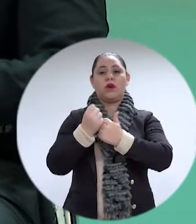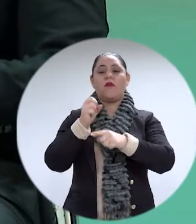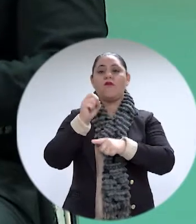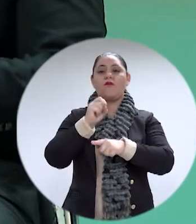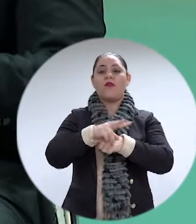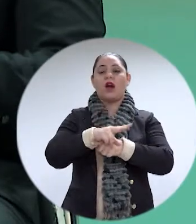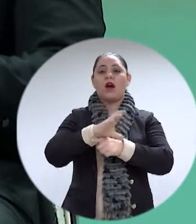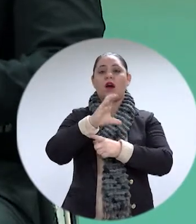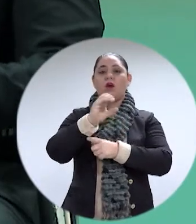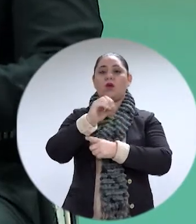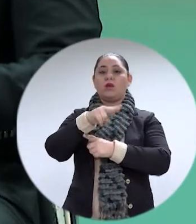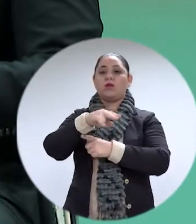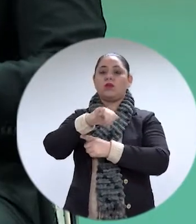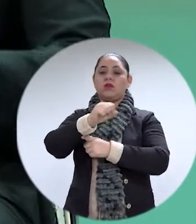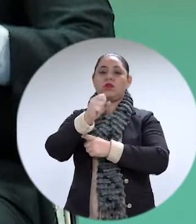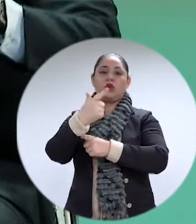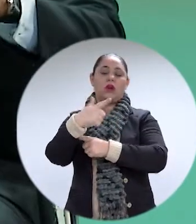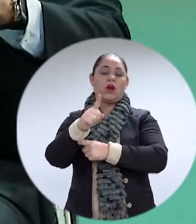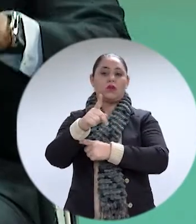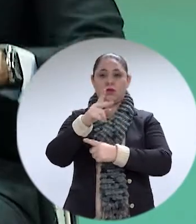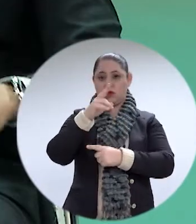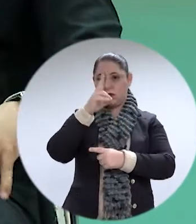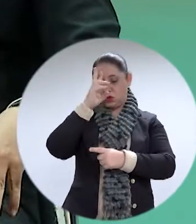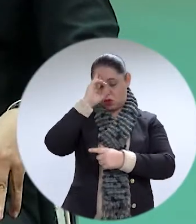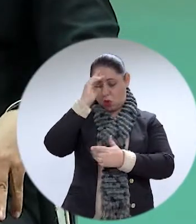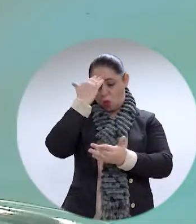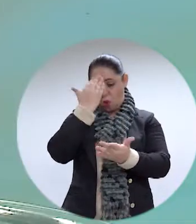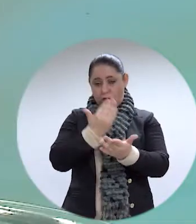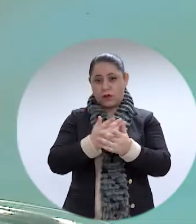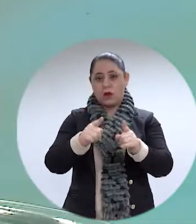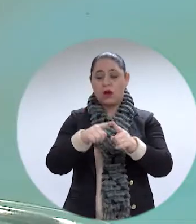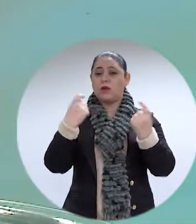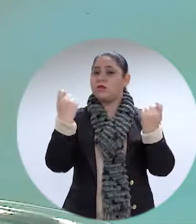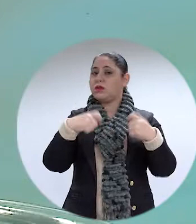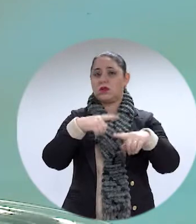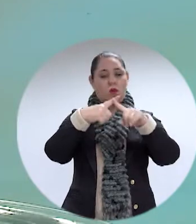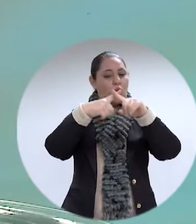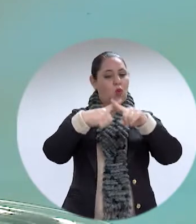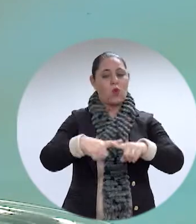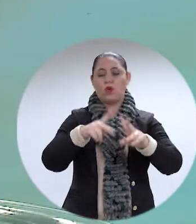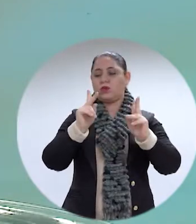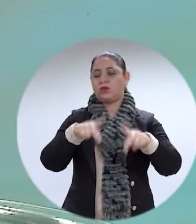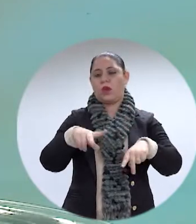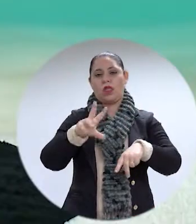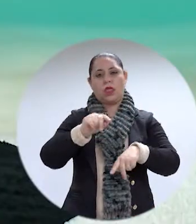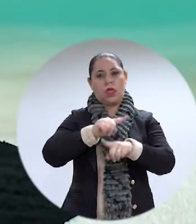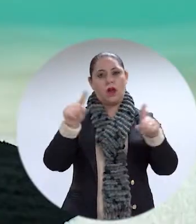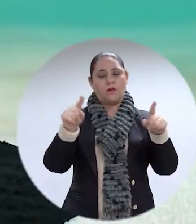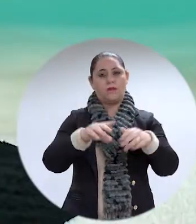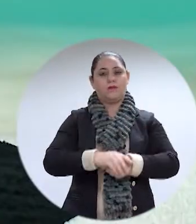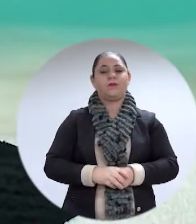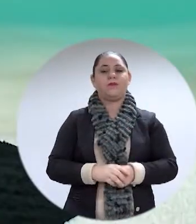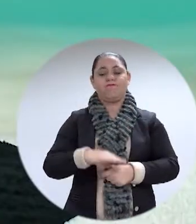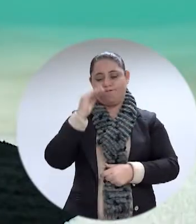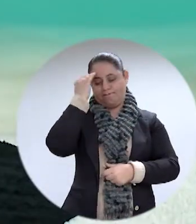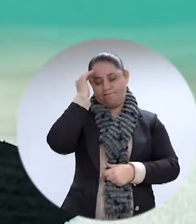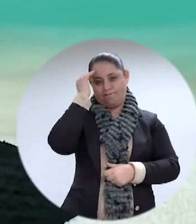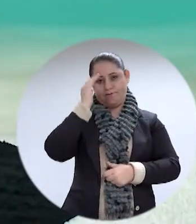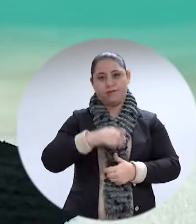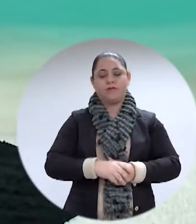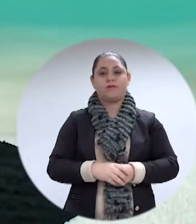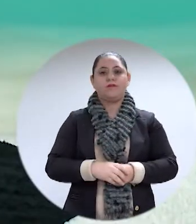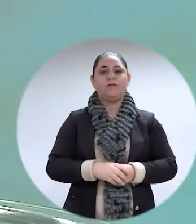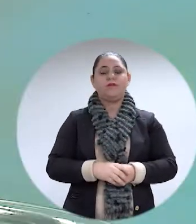substituir os cargos comissionados e as funções de confiança. Esses não precisarão do concurso público. Esses não precisarão de concurso